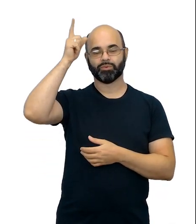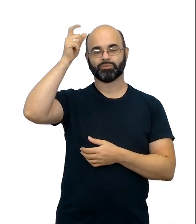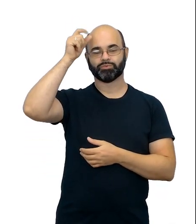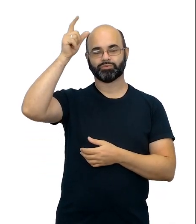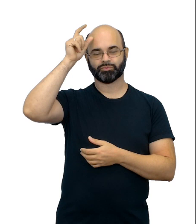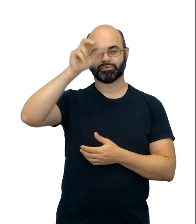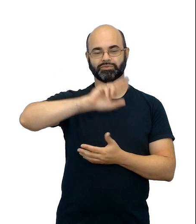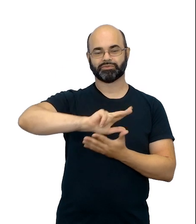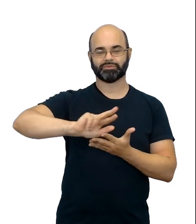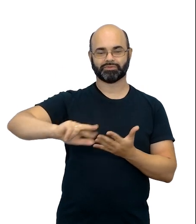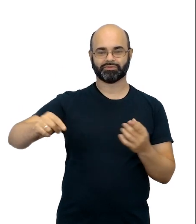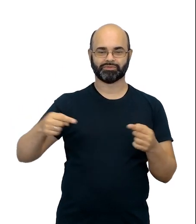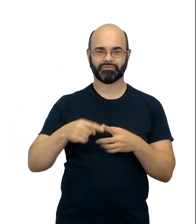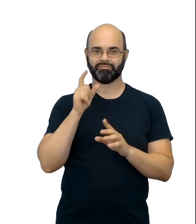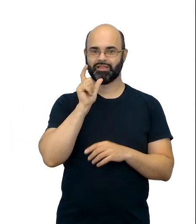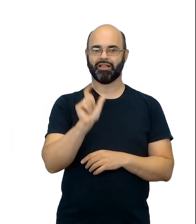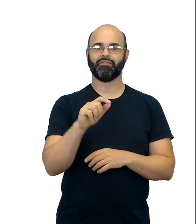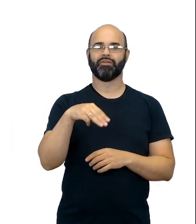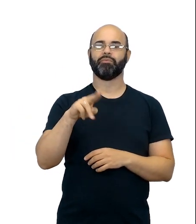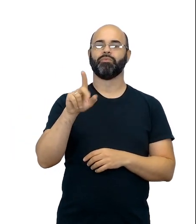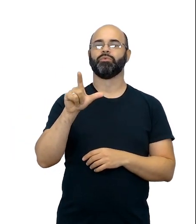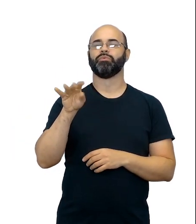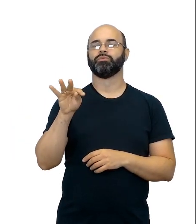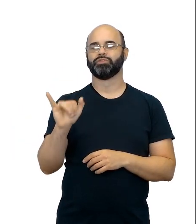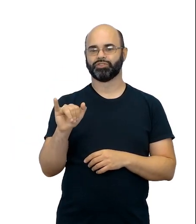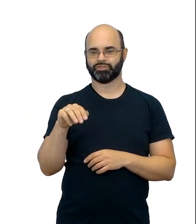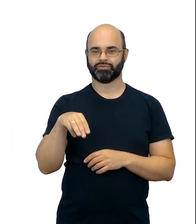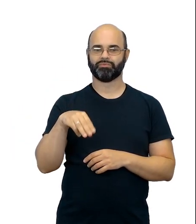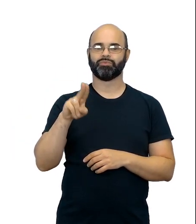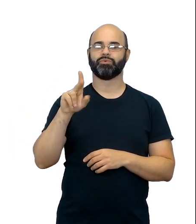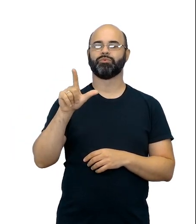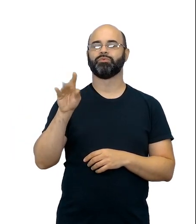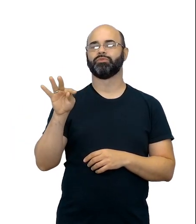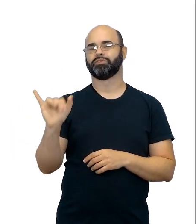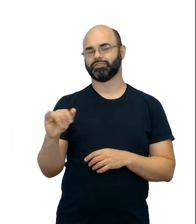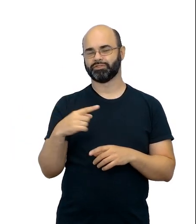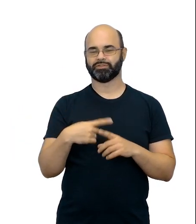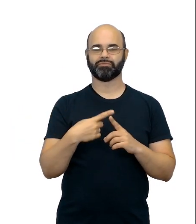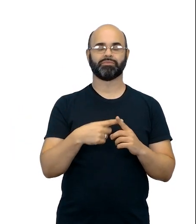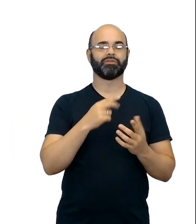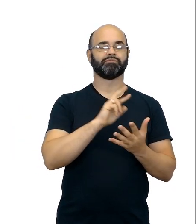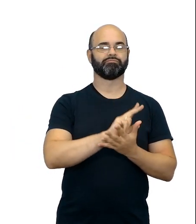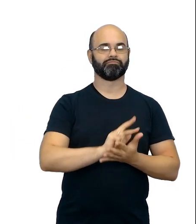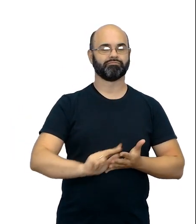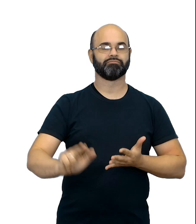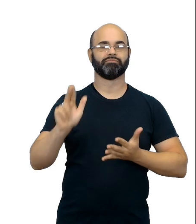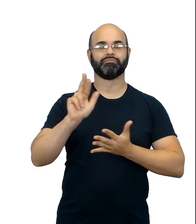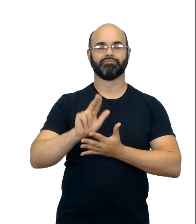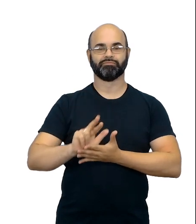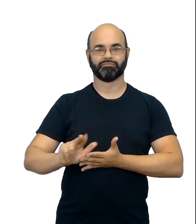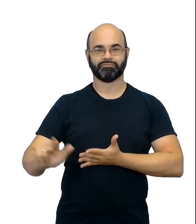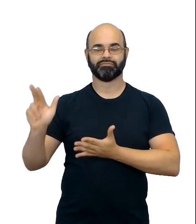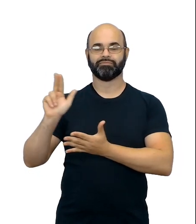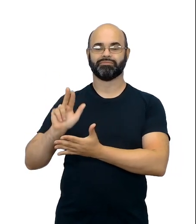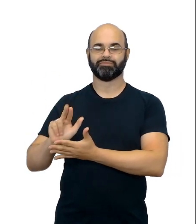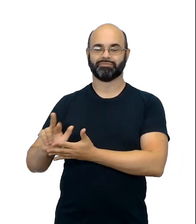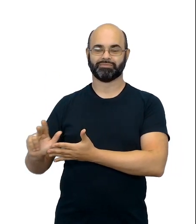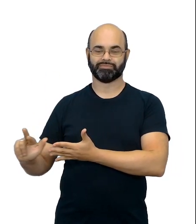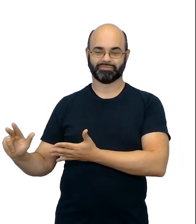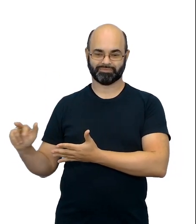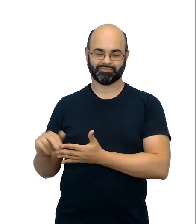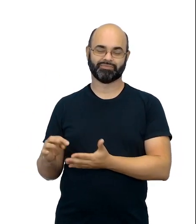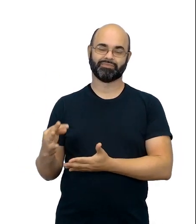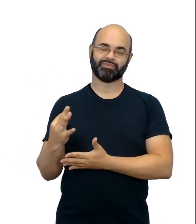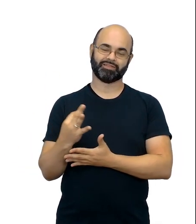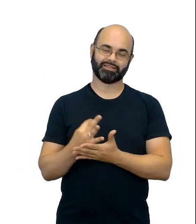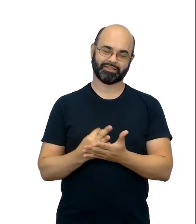Veja, é tudo multi, né? Porque existe aí uma variedade, uma diversidade que abrange todos esses textos